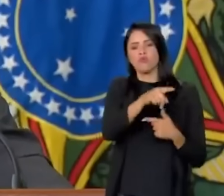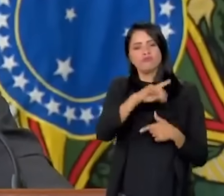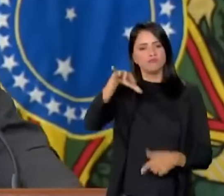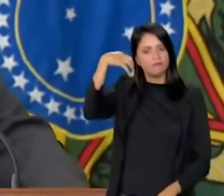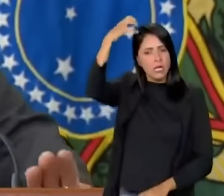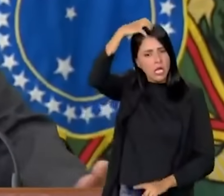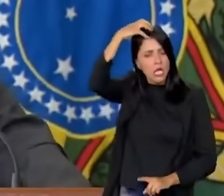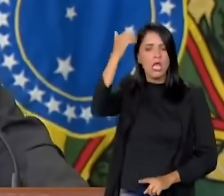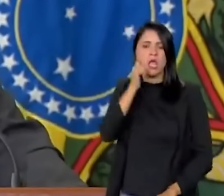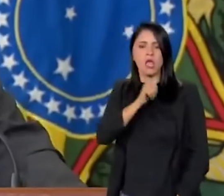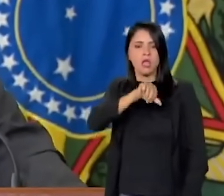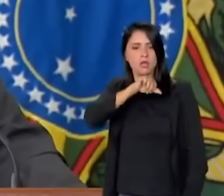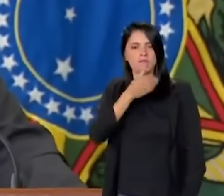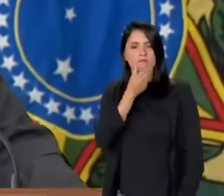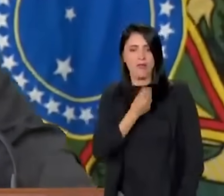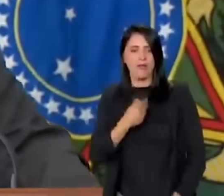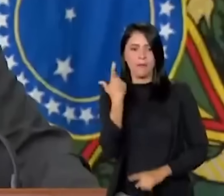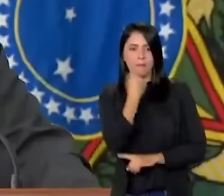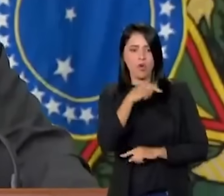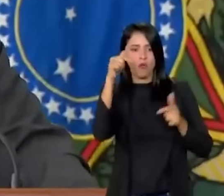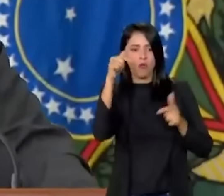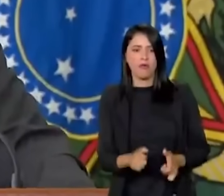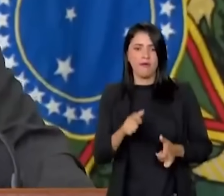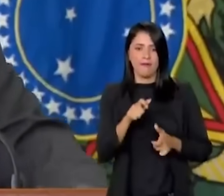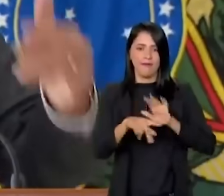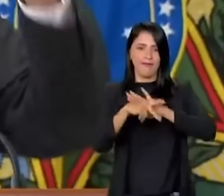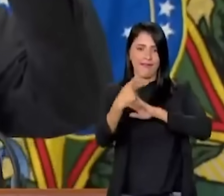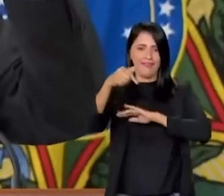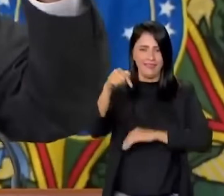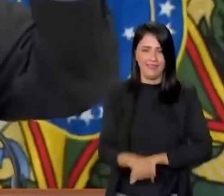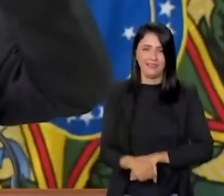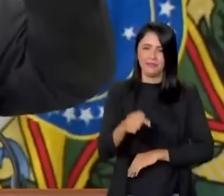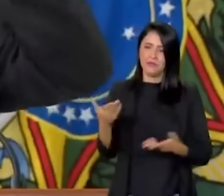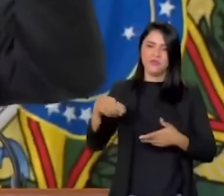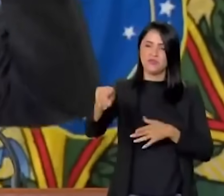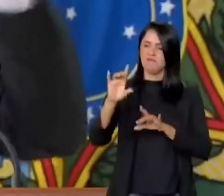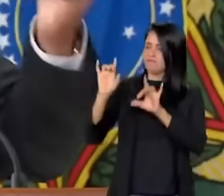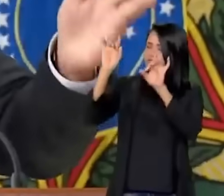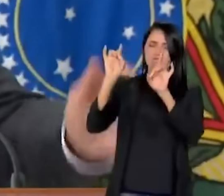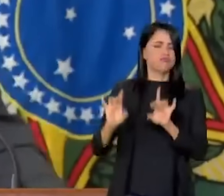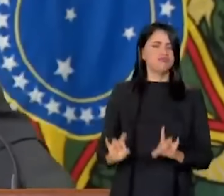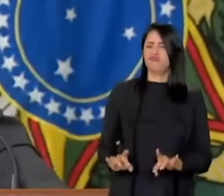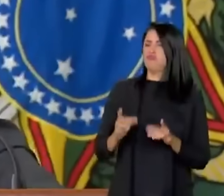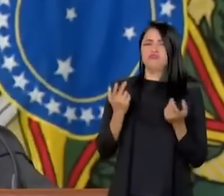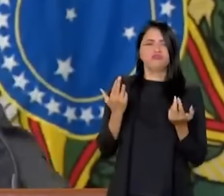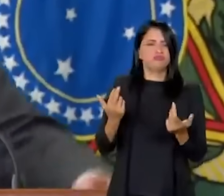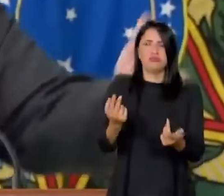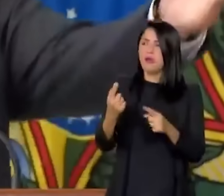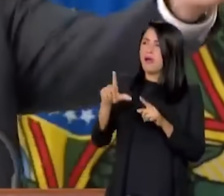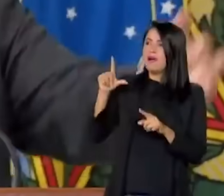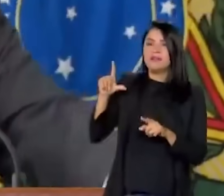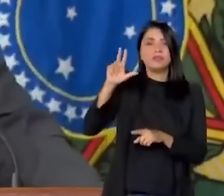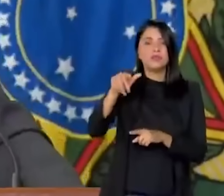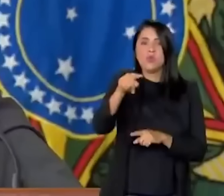rei e a rainha do pedaço. Hoje, vocês abrilhantaram, como nunca foi abrilhantado,